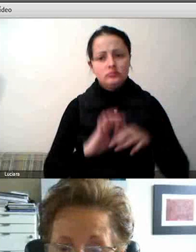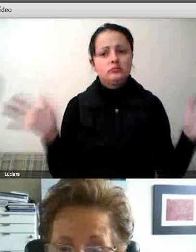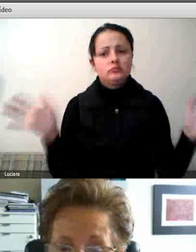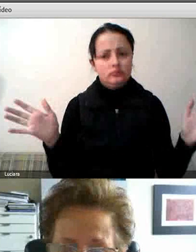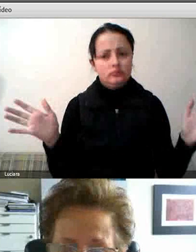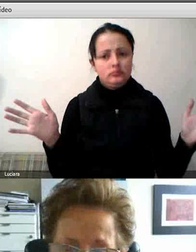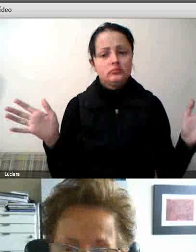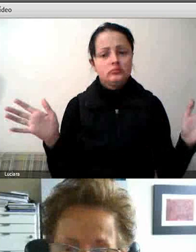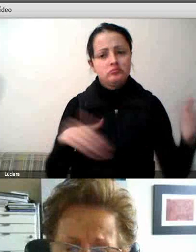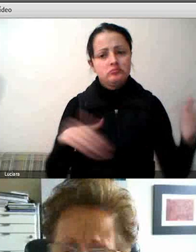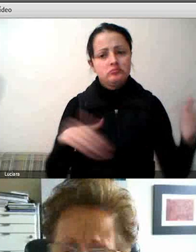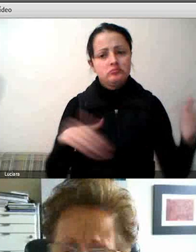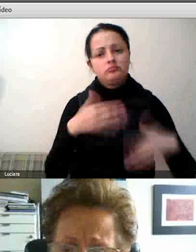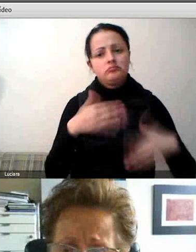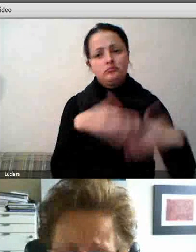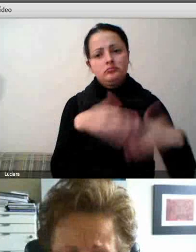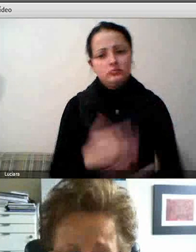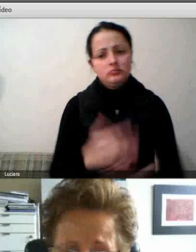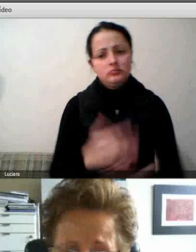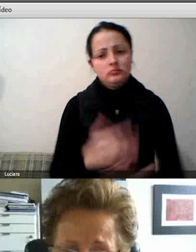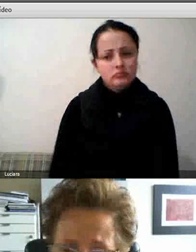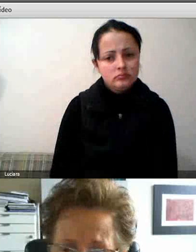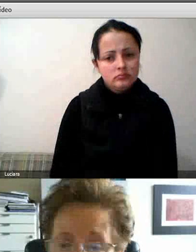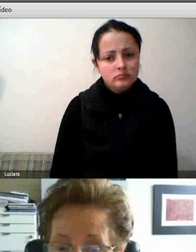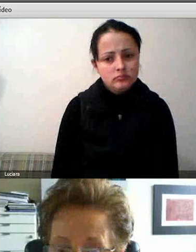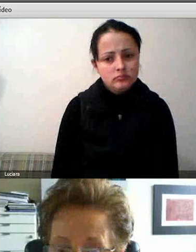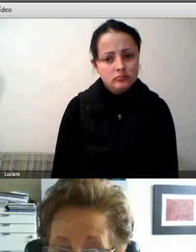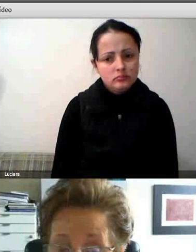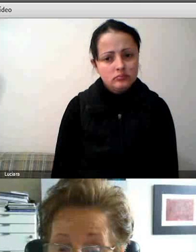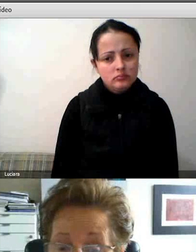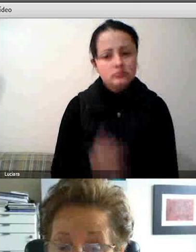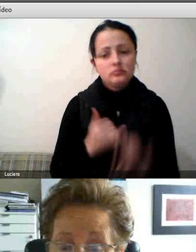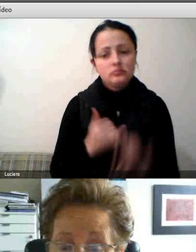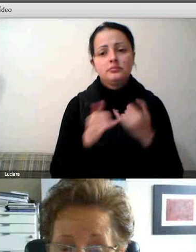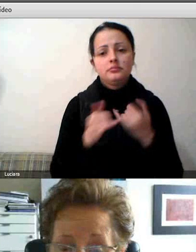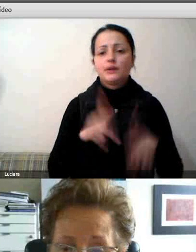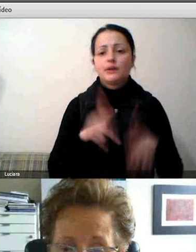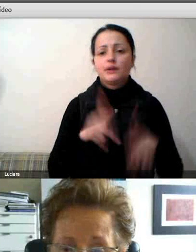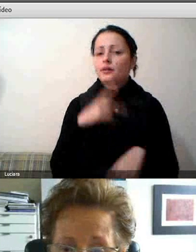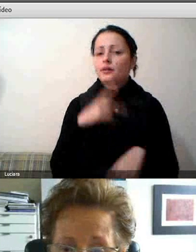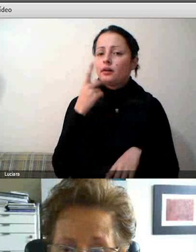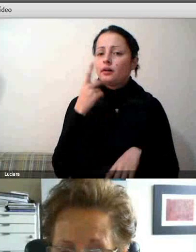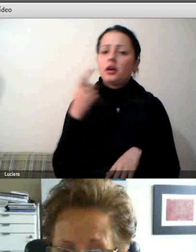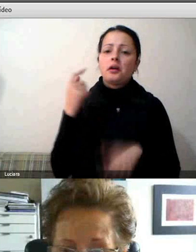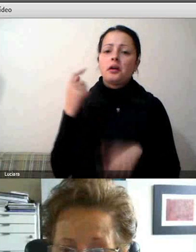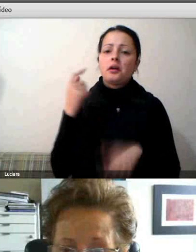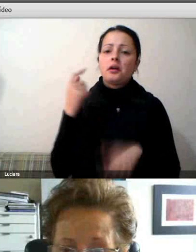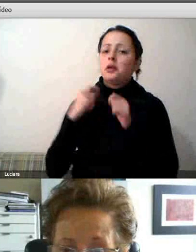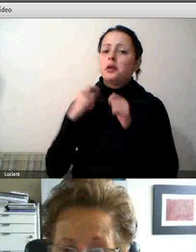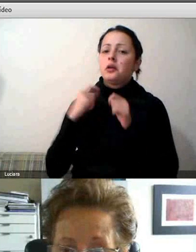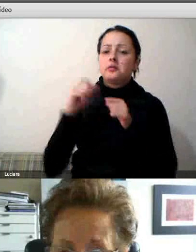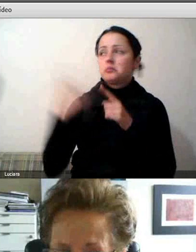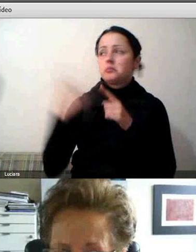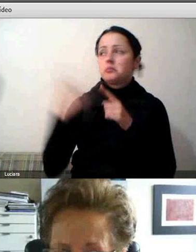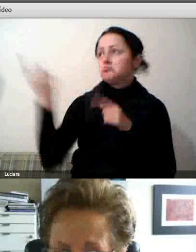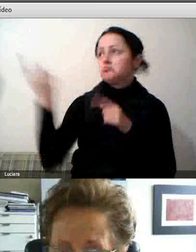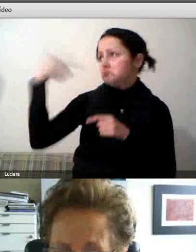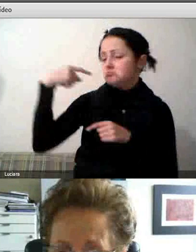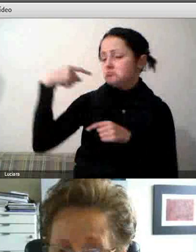moral, Piaget escreveu um livro todinho só sobre julgamento moral. É um desenvolvimento que faz a